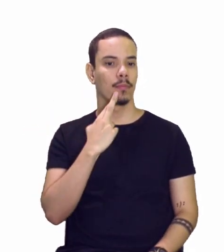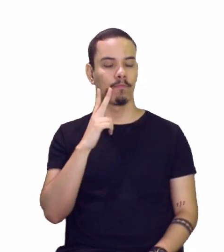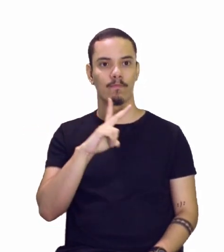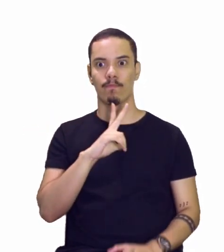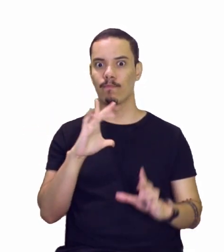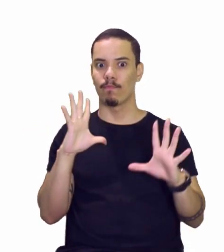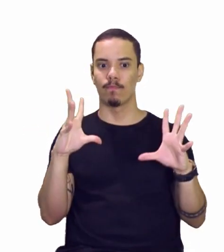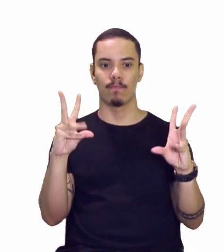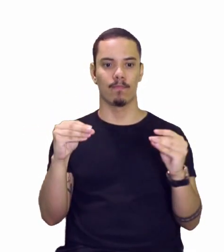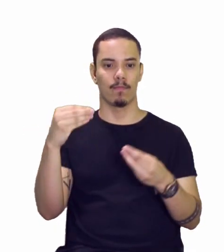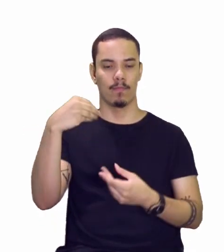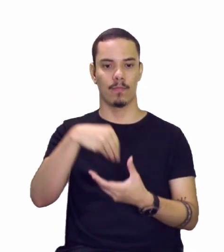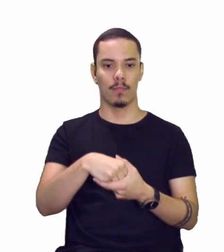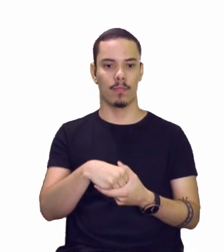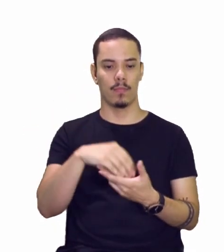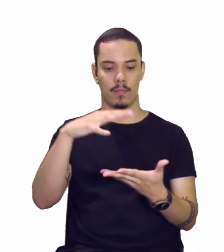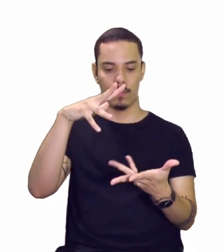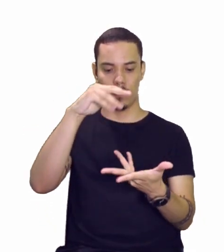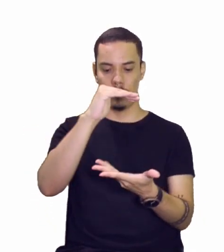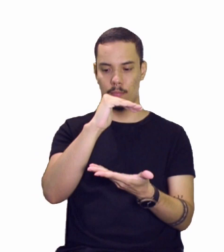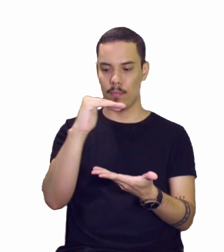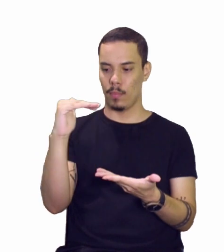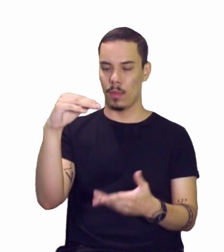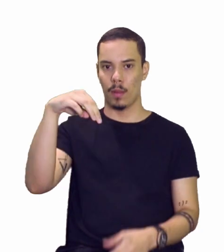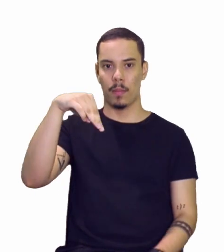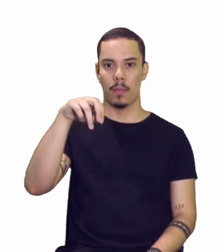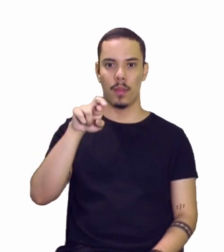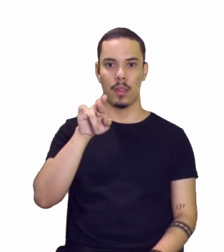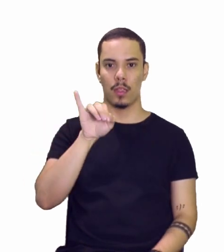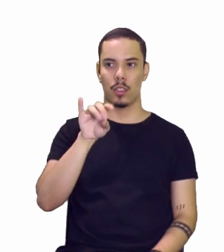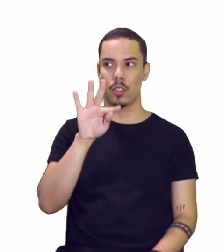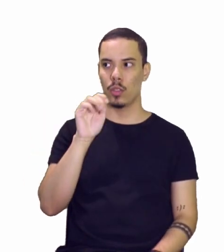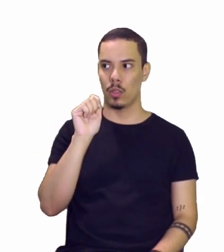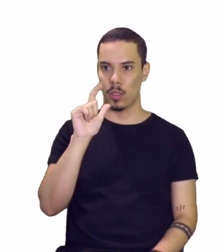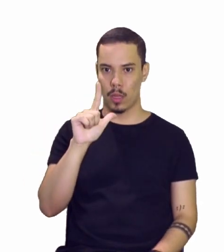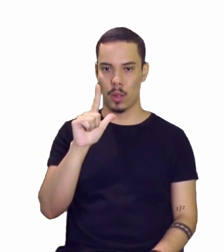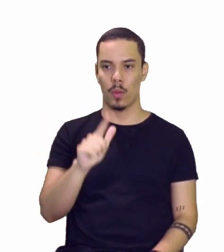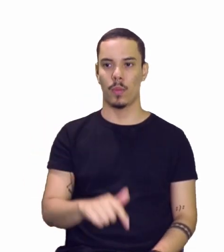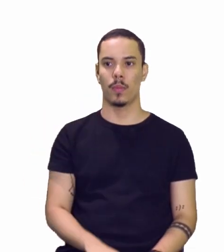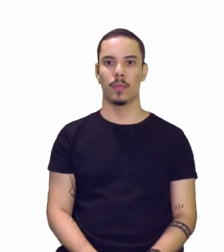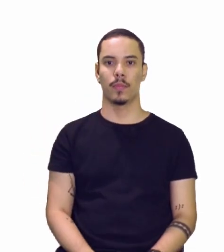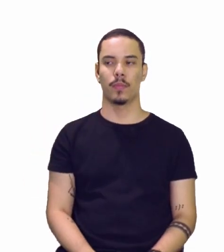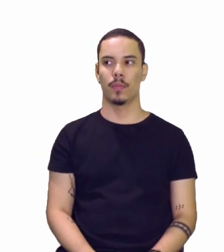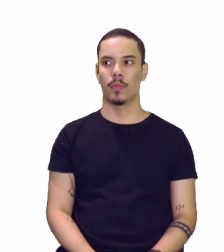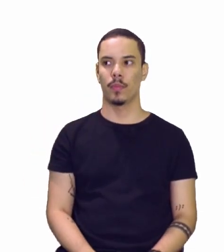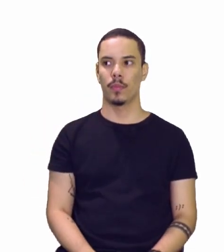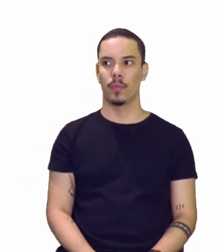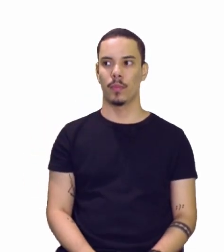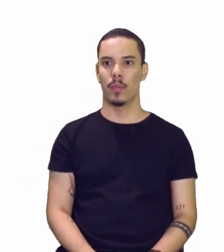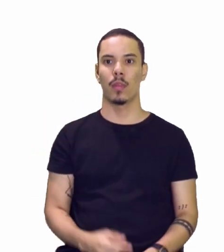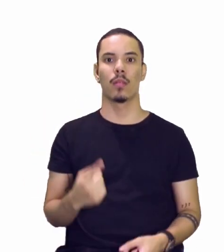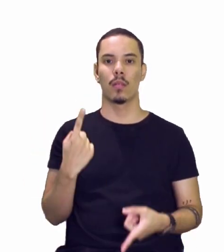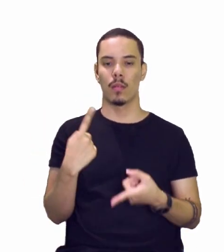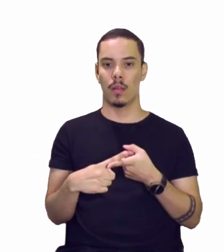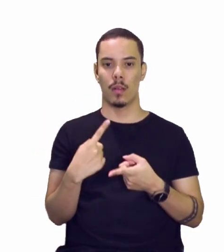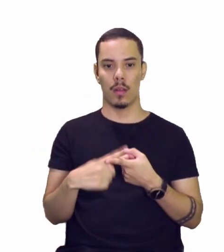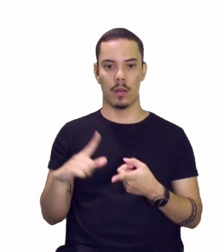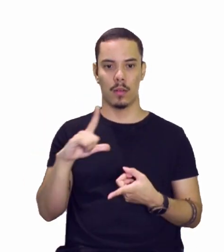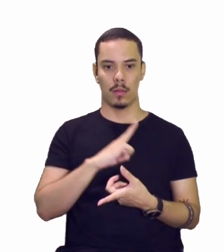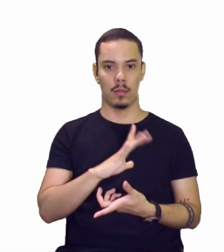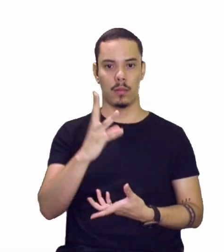totalmente no hemisfério meridional, tá? no hemisfério meridional, que